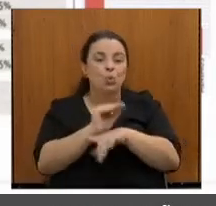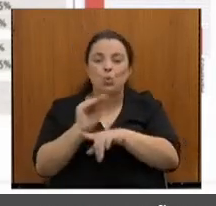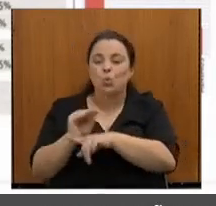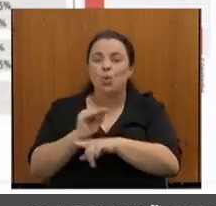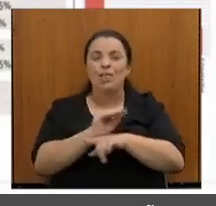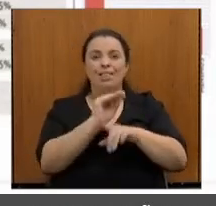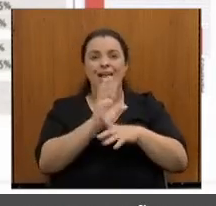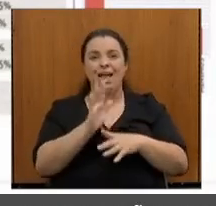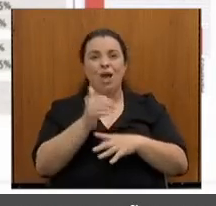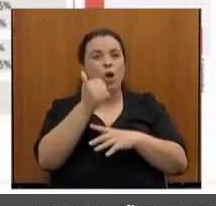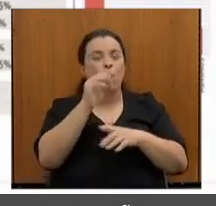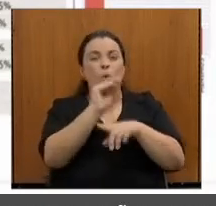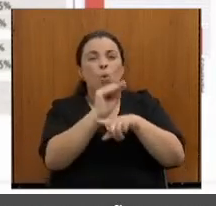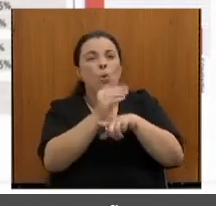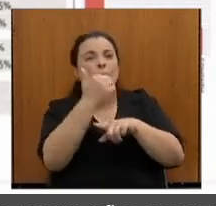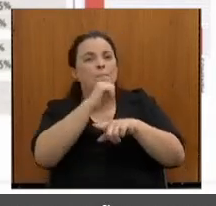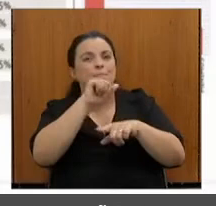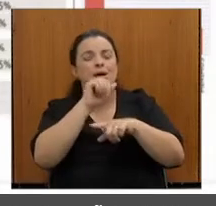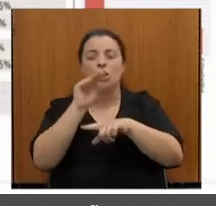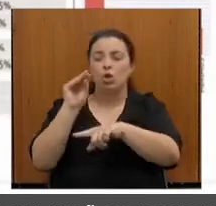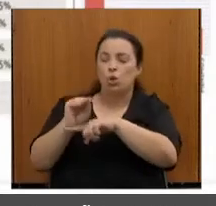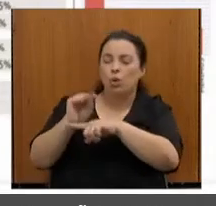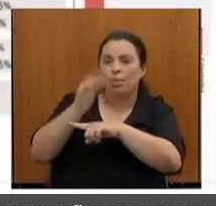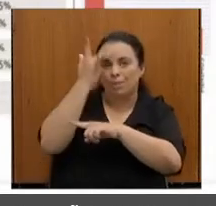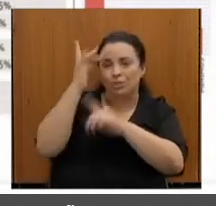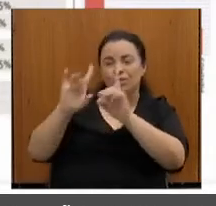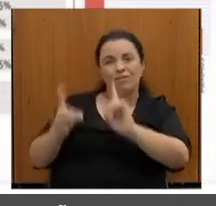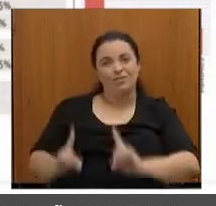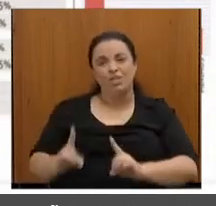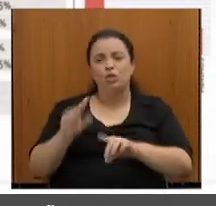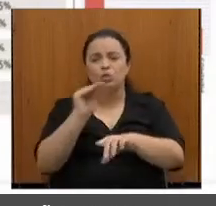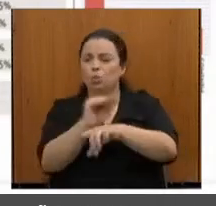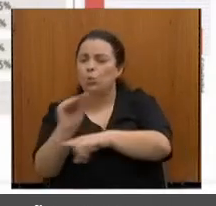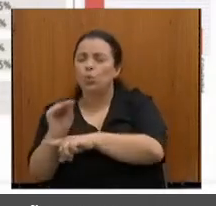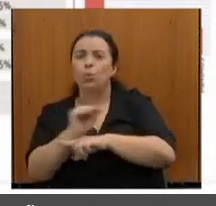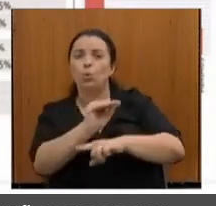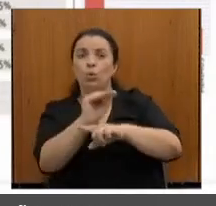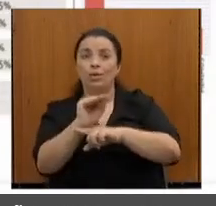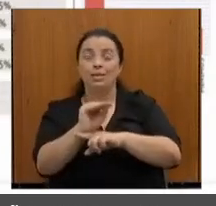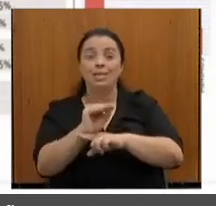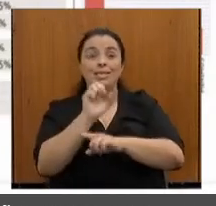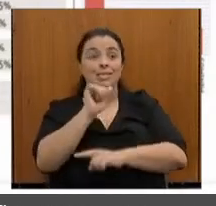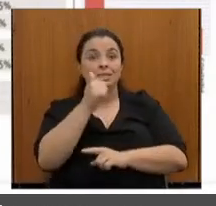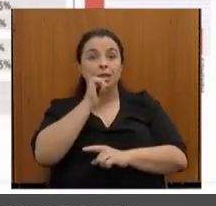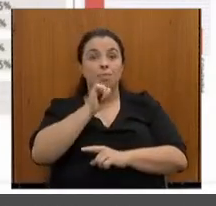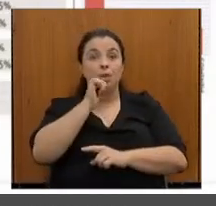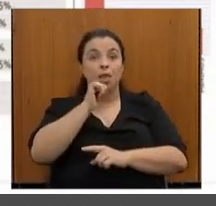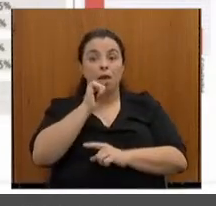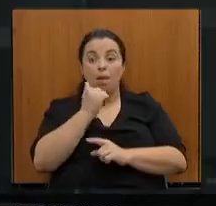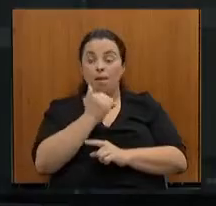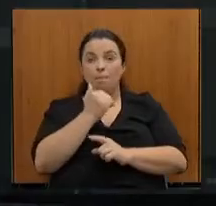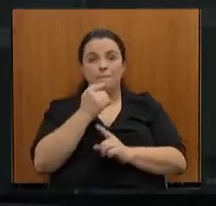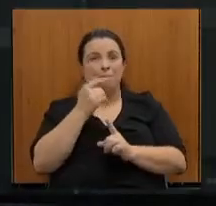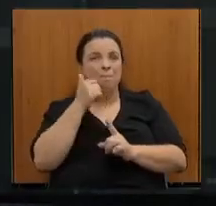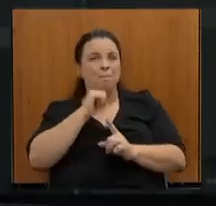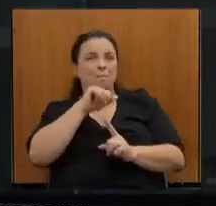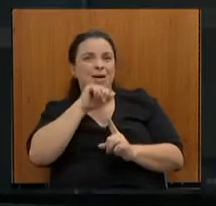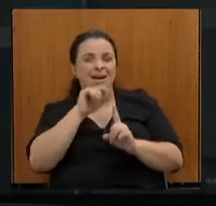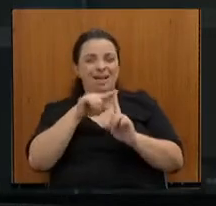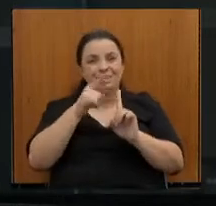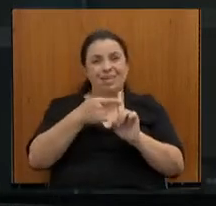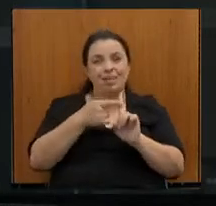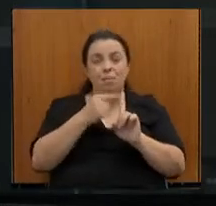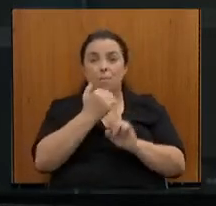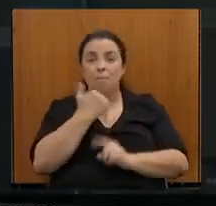a ausência dessa mãe desestrutura uma família, desestrutura uma comunidade, desestrutura uma